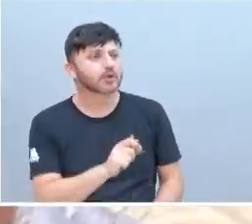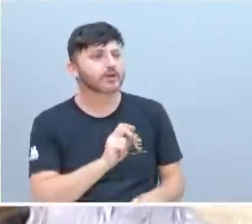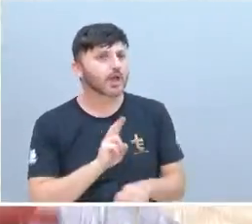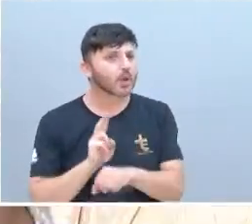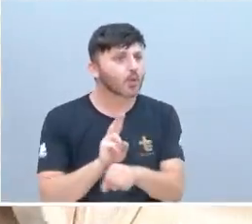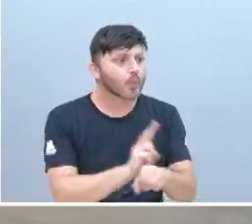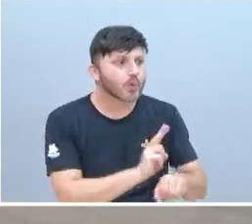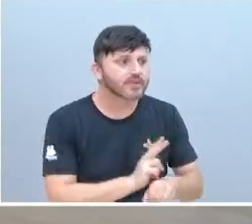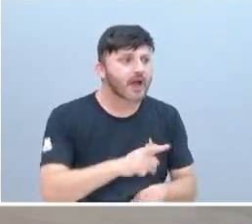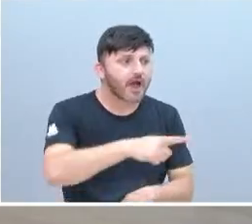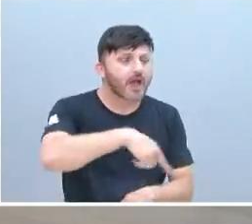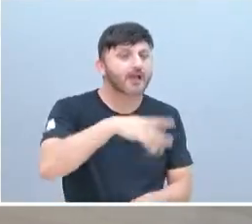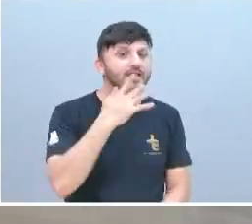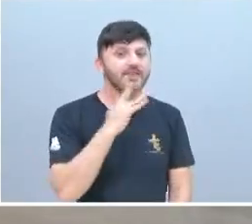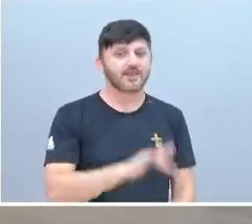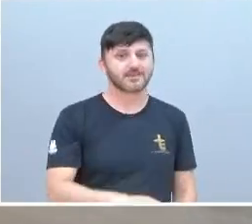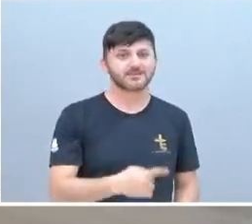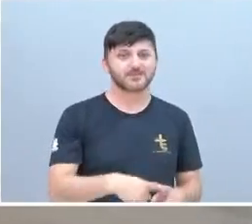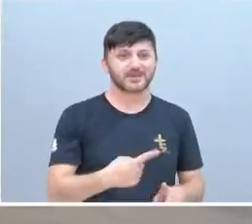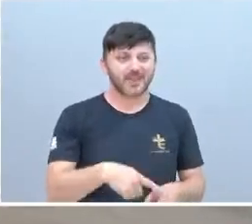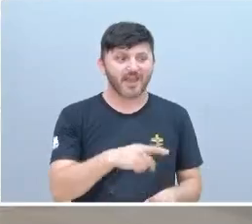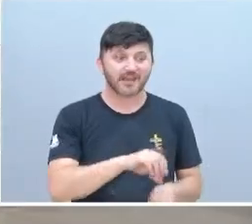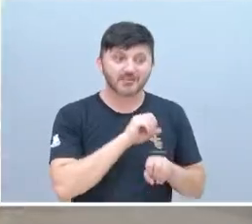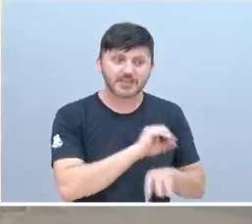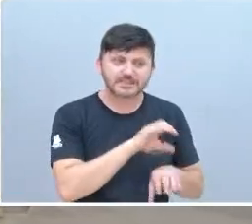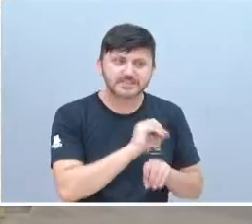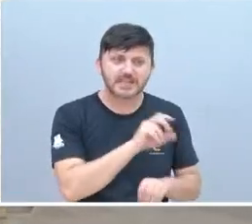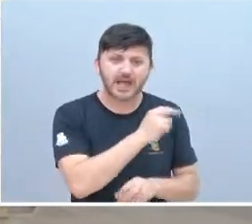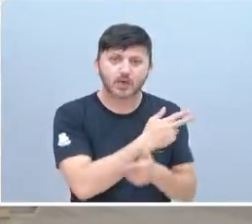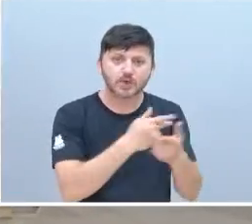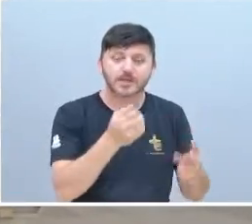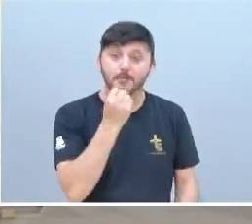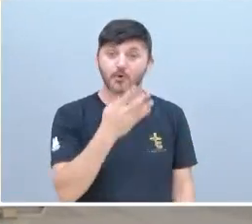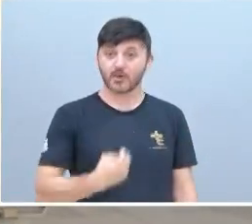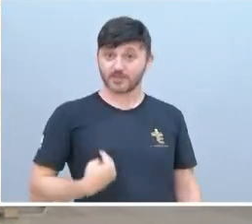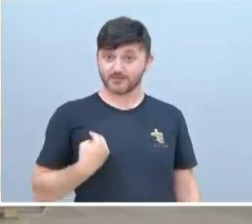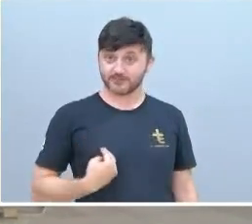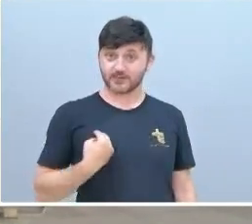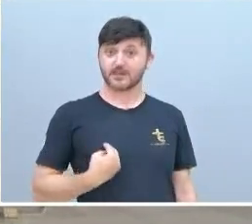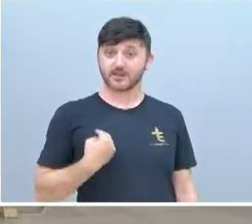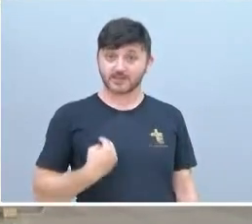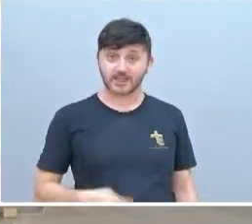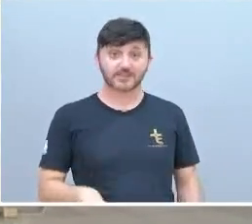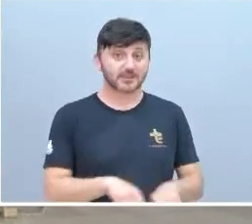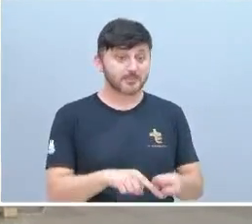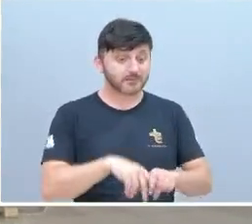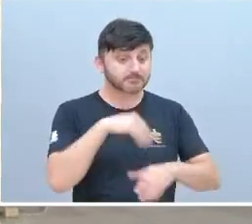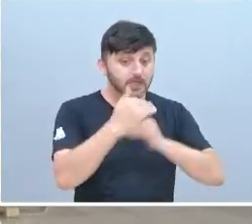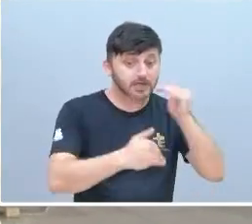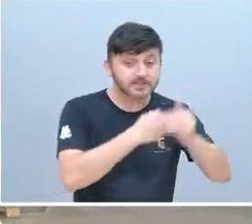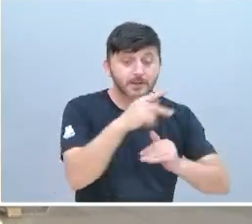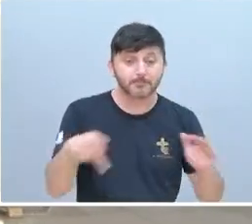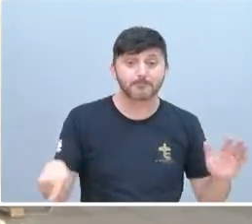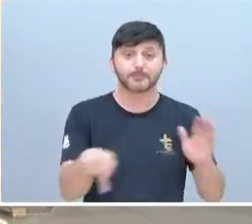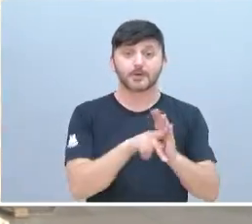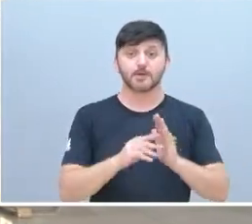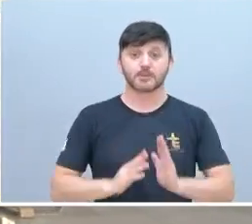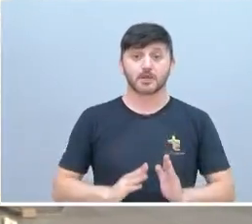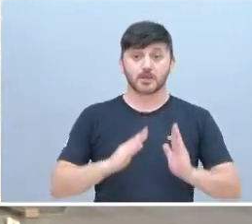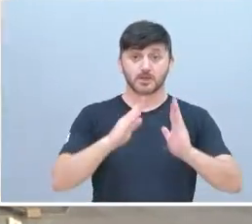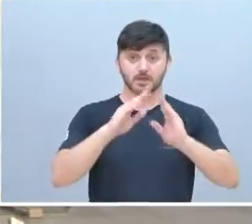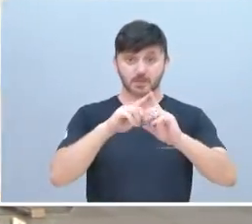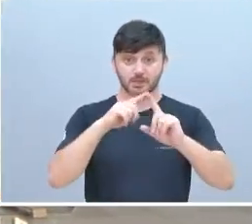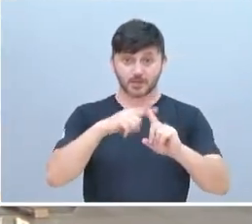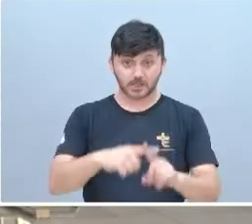que nasceram no Cristo, para que vivam a igreja, pertençam à igreja e cresçam a imagem e semelhança de